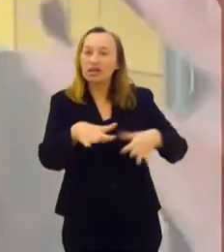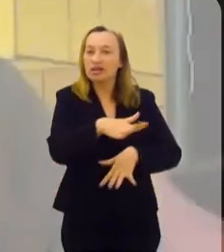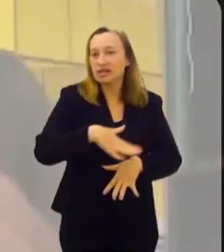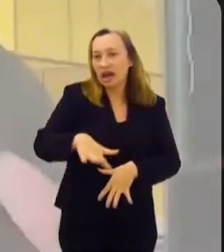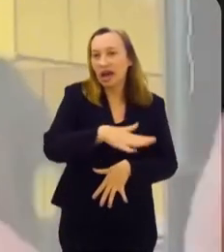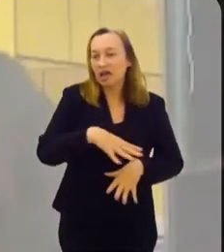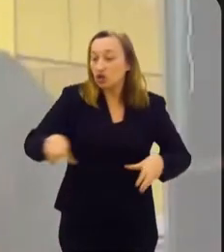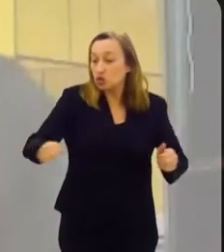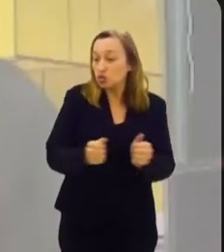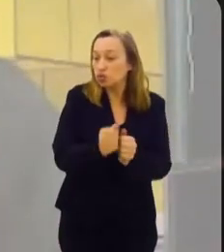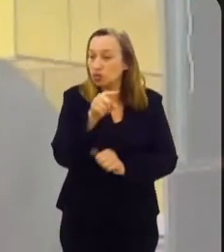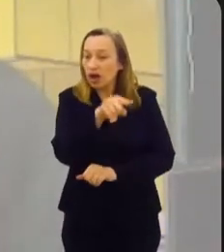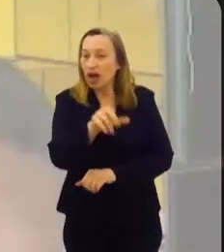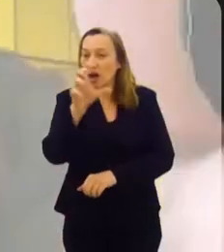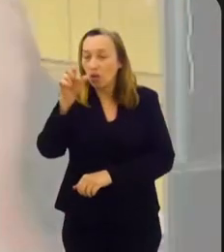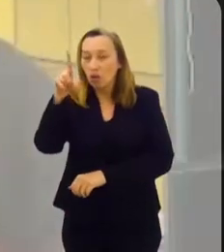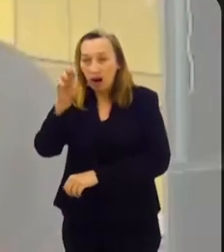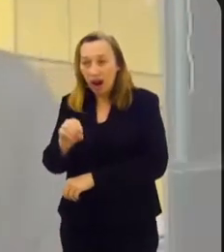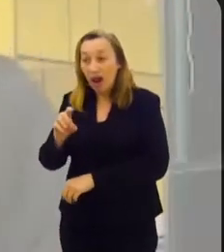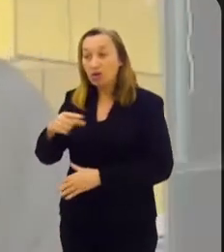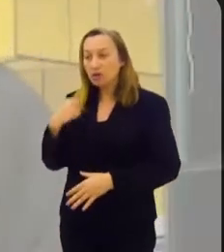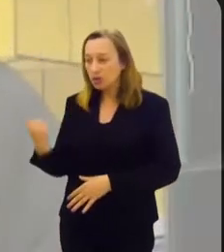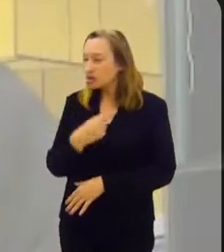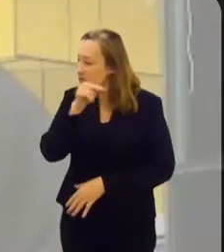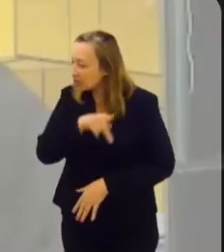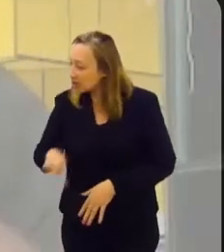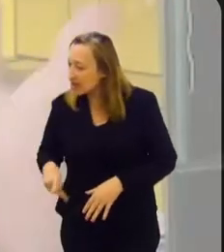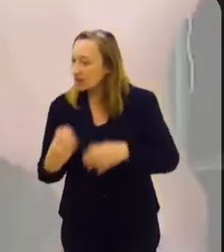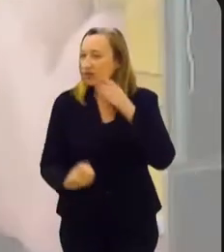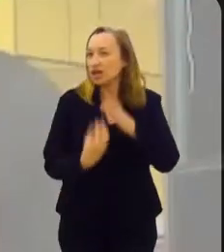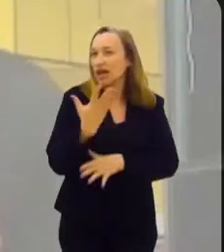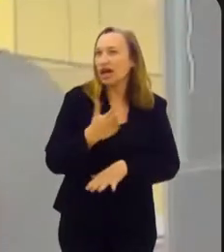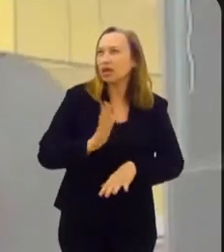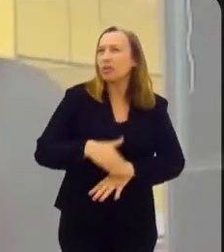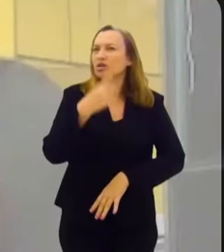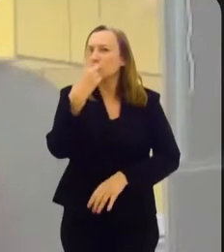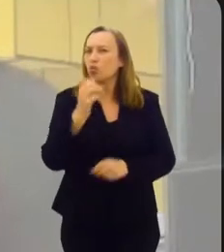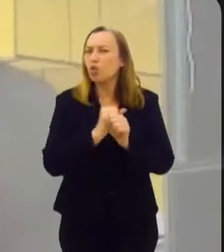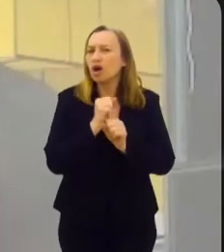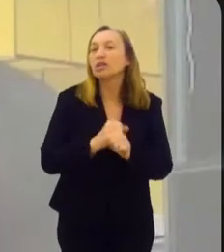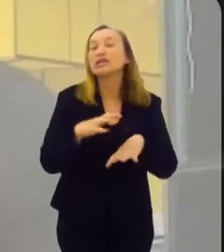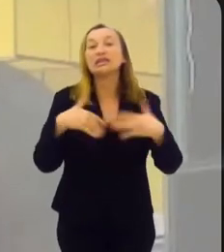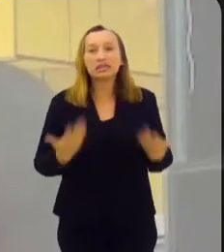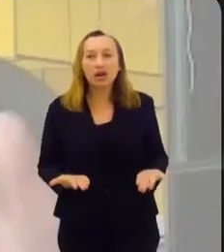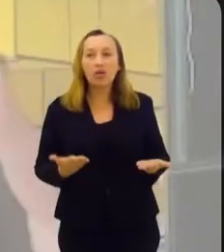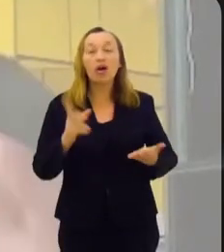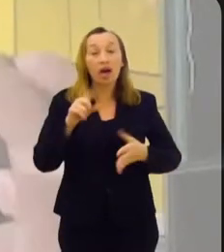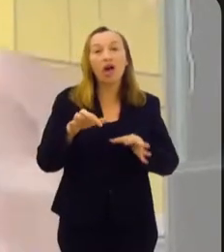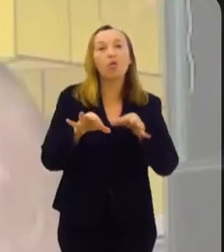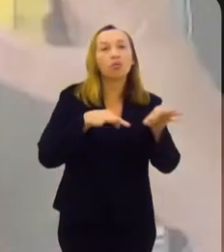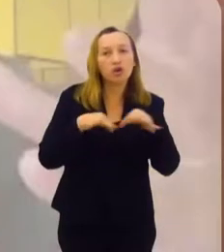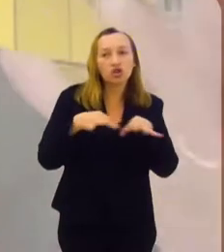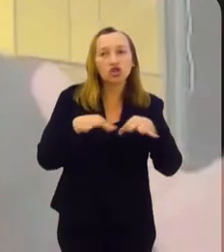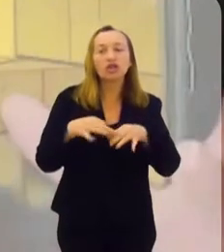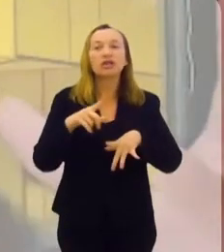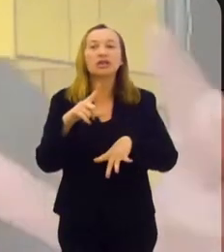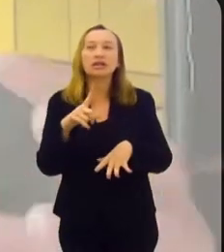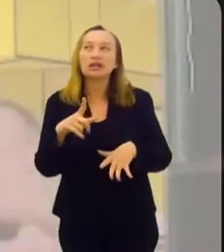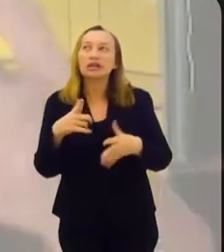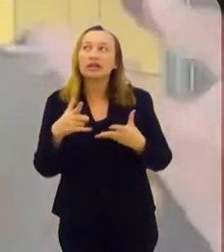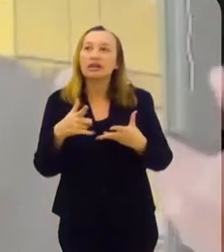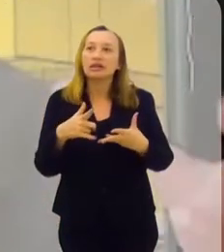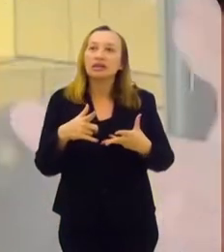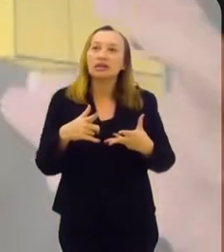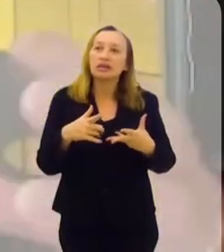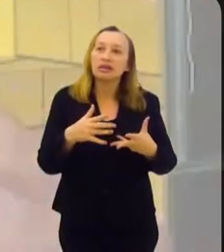de todos os setores estão lá, que o Léo é nosso presidente, foi criado há mais ou menos um ano. Então, assim, é um projeto